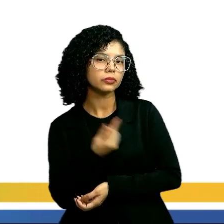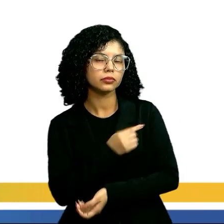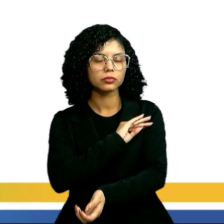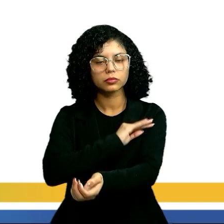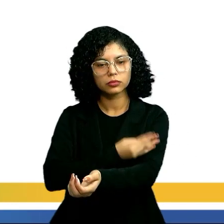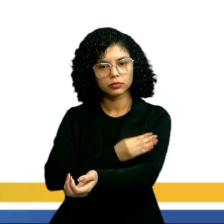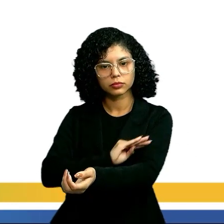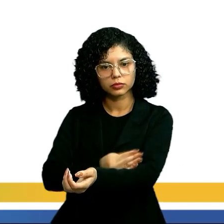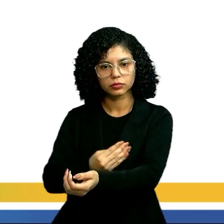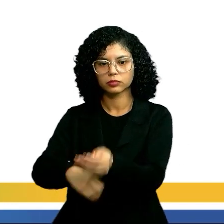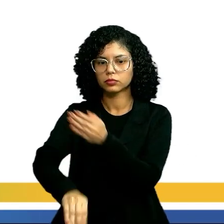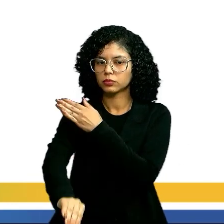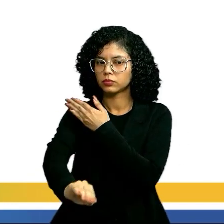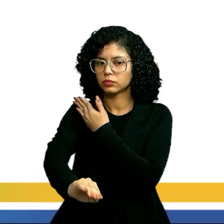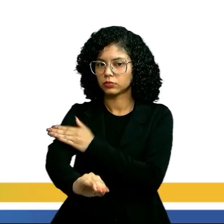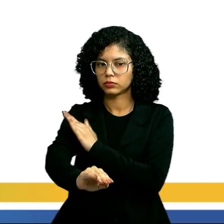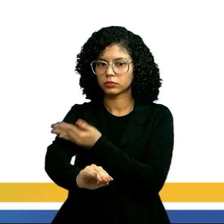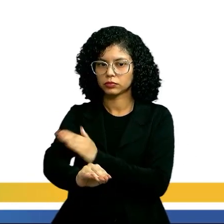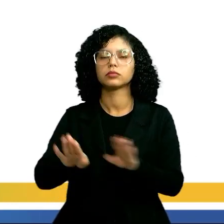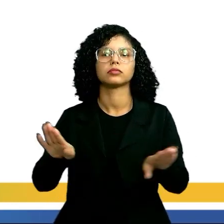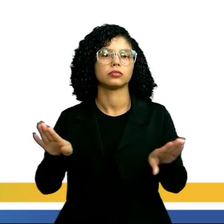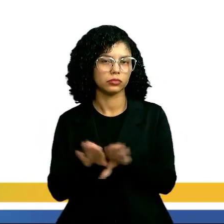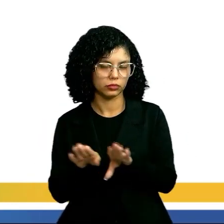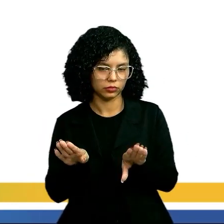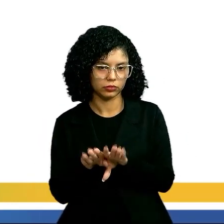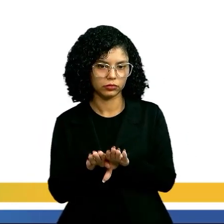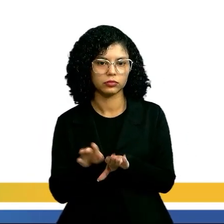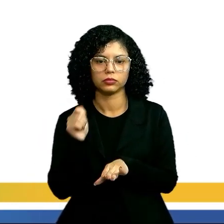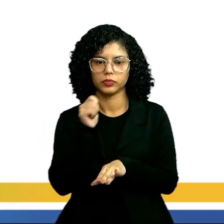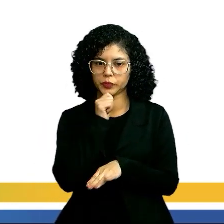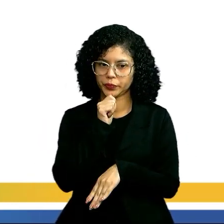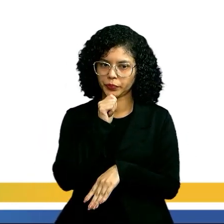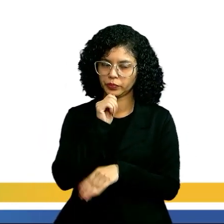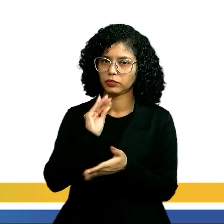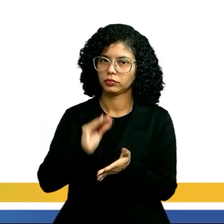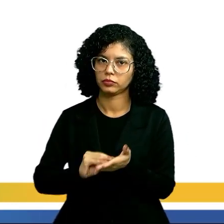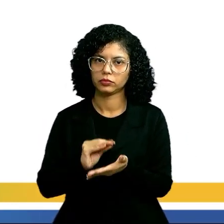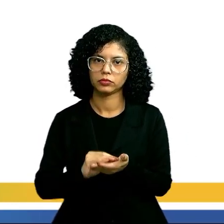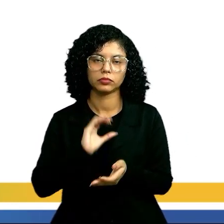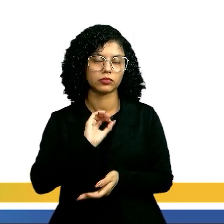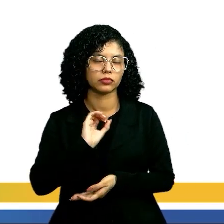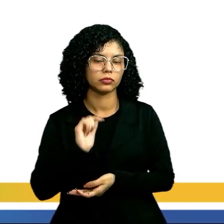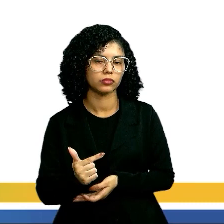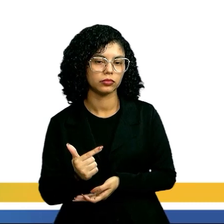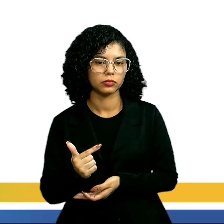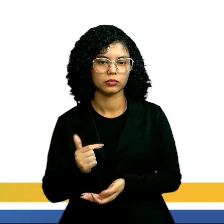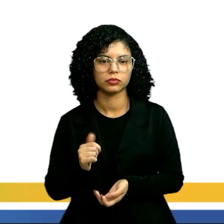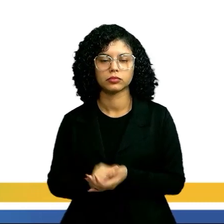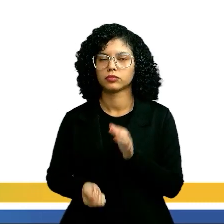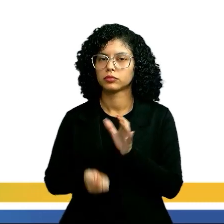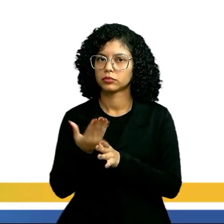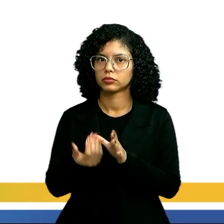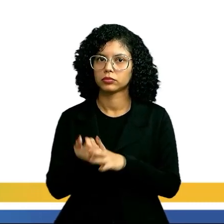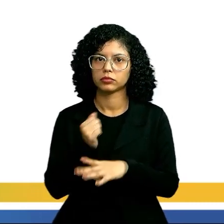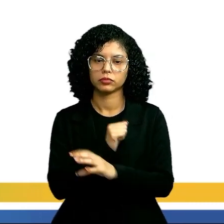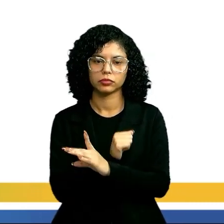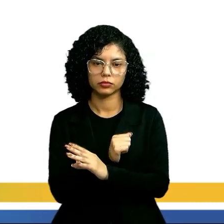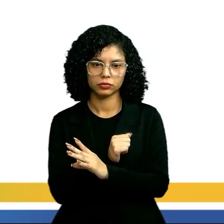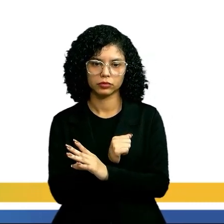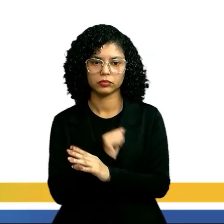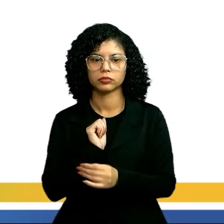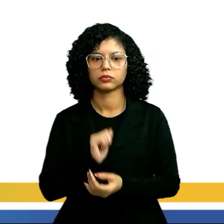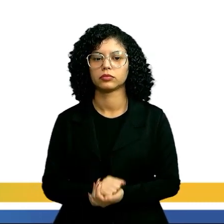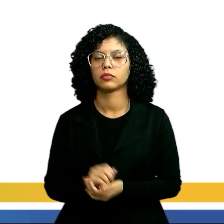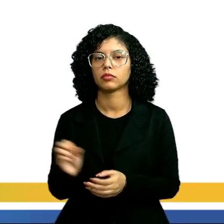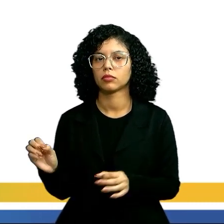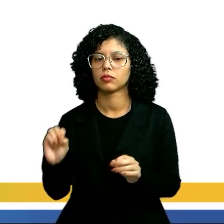músculos também realizam fermentação na ausência de oxigênio. E aí, há a produção de ácido lático.